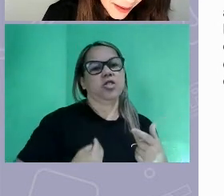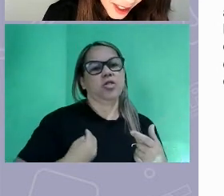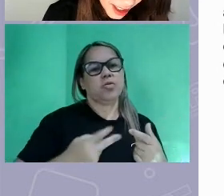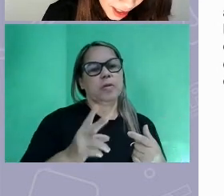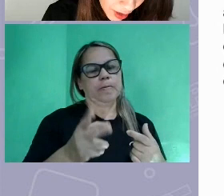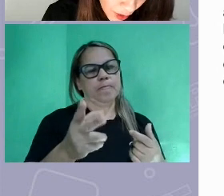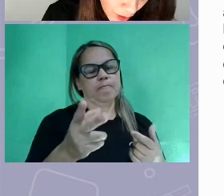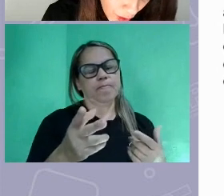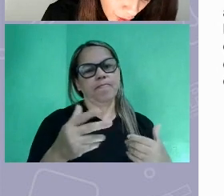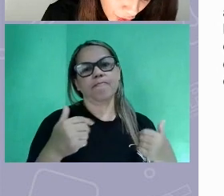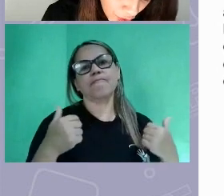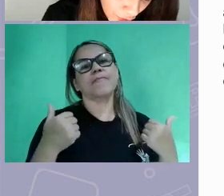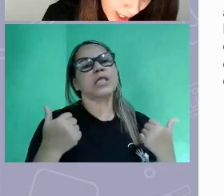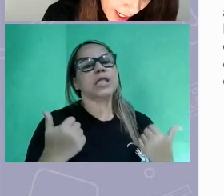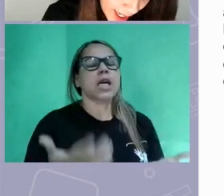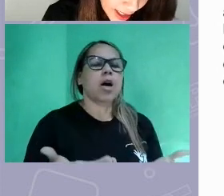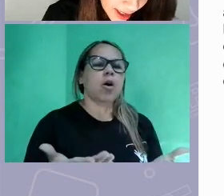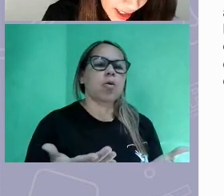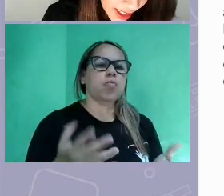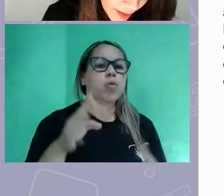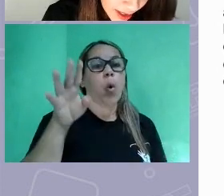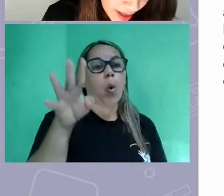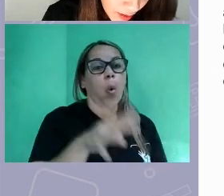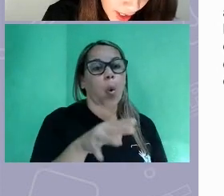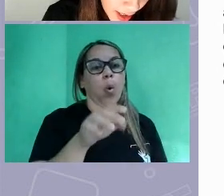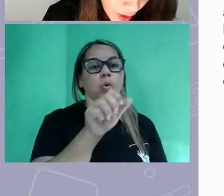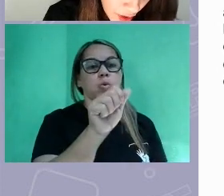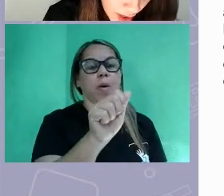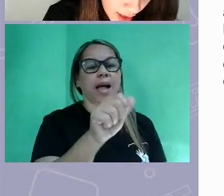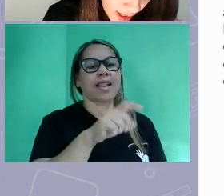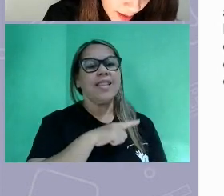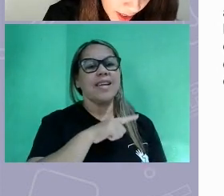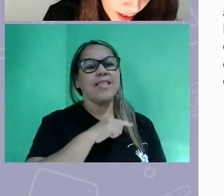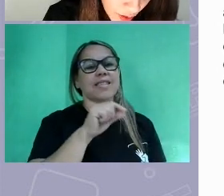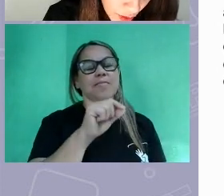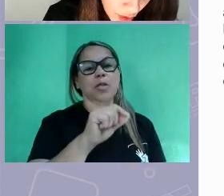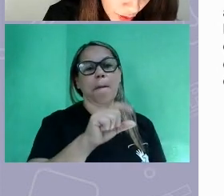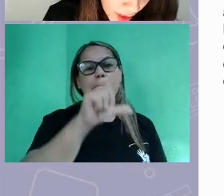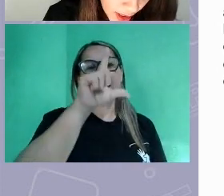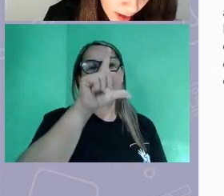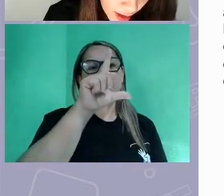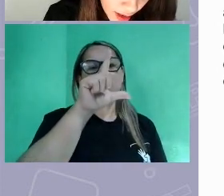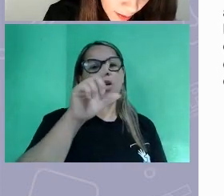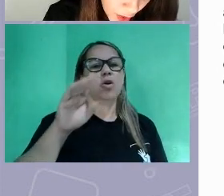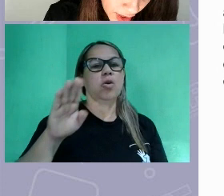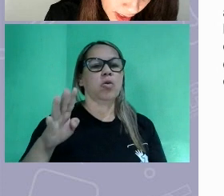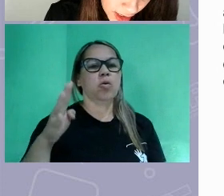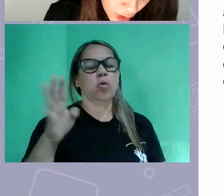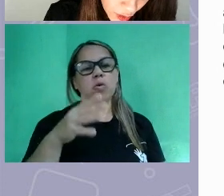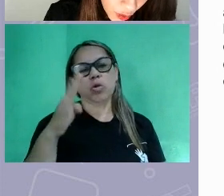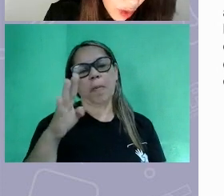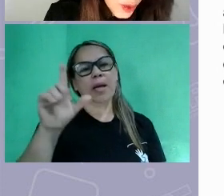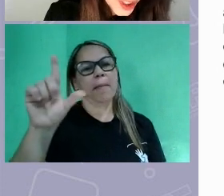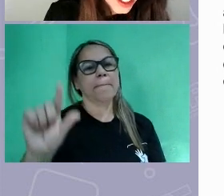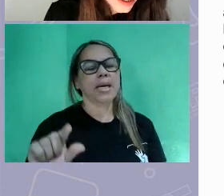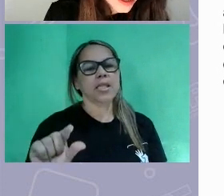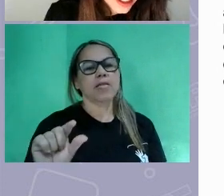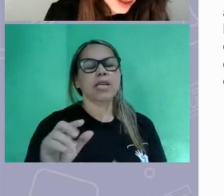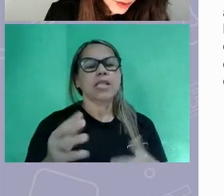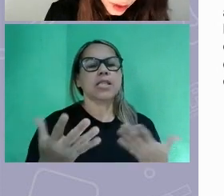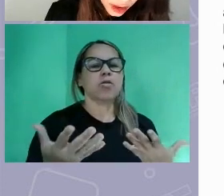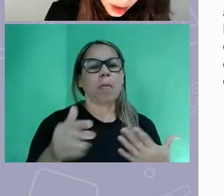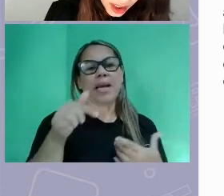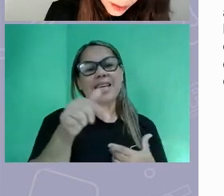bem o urso A tem dimensão maior que a dimensão do urso B e portanto como o